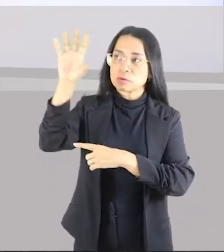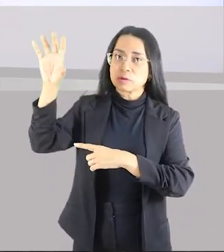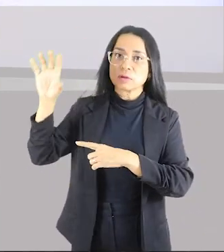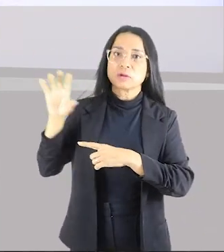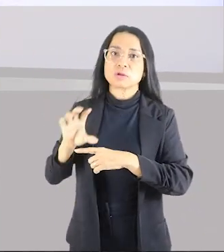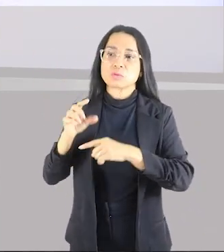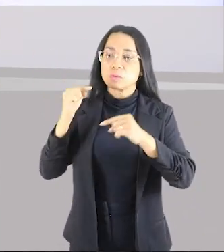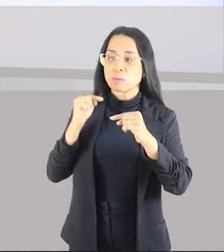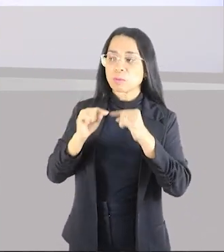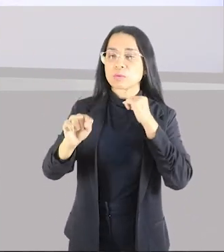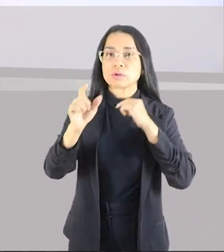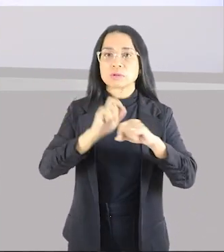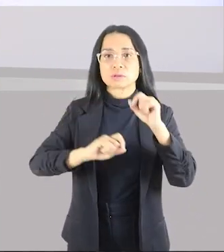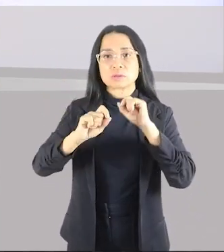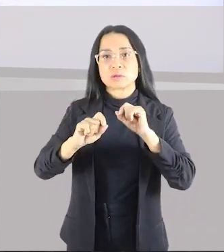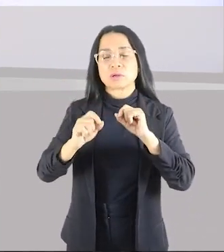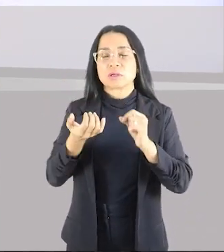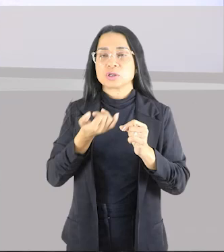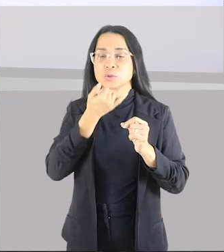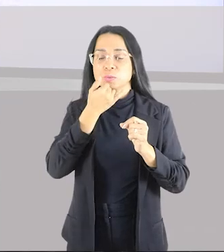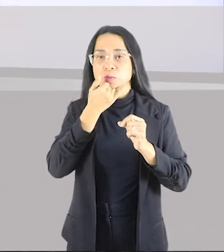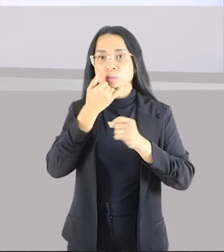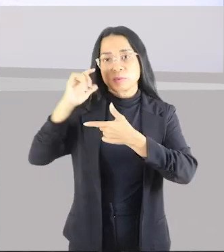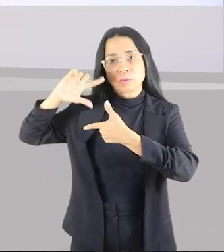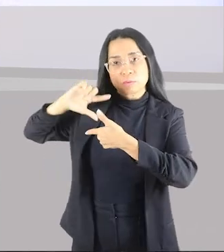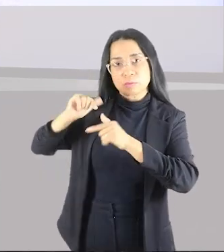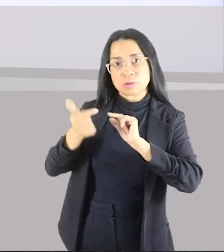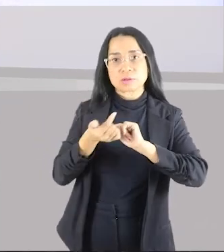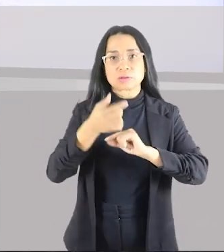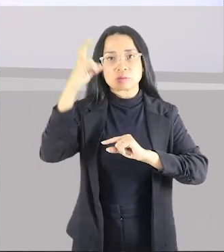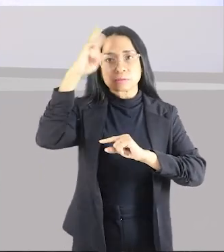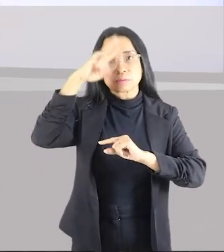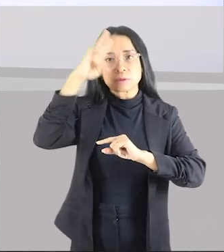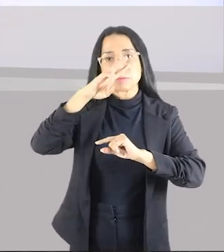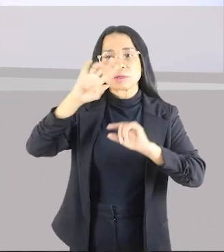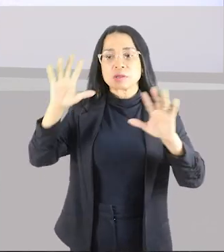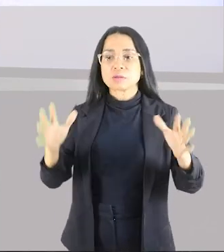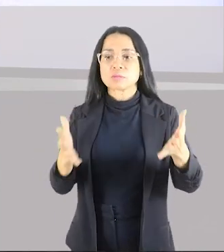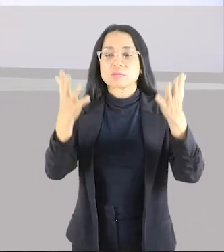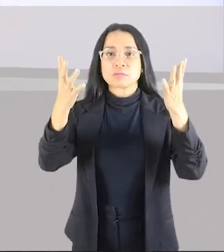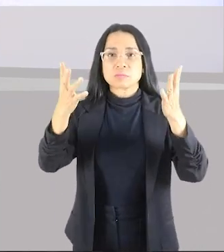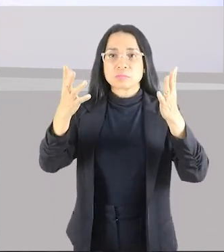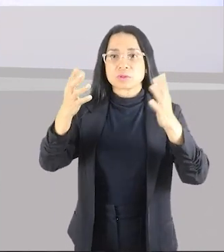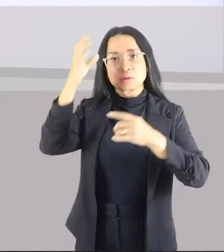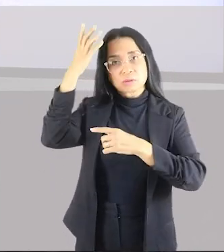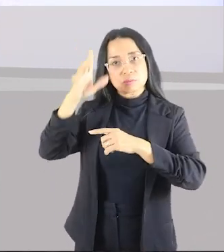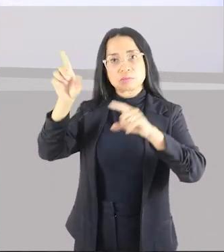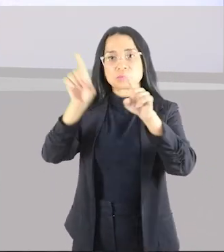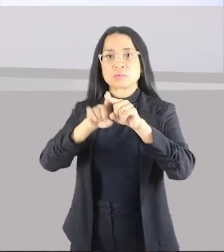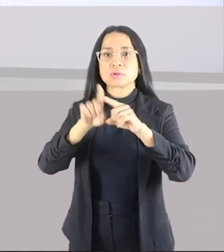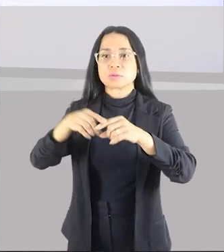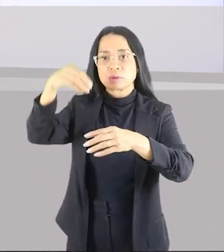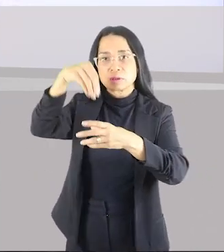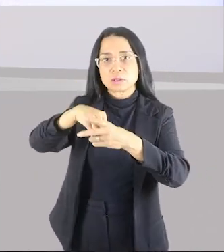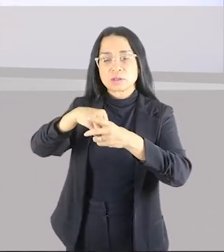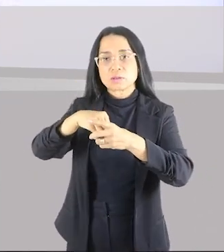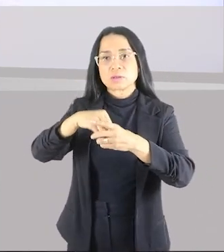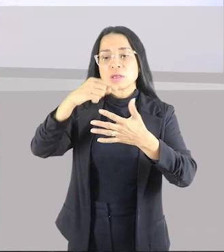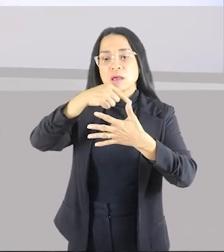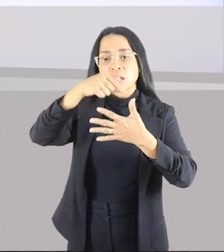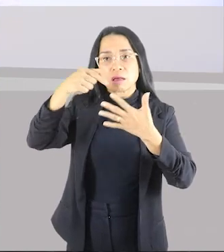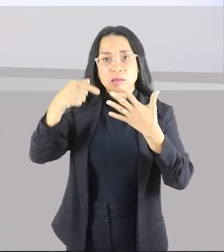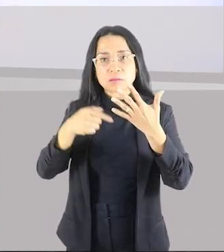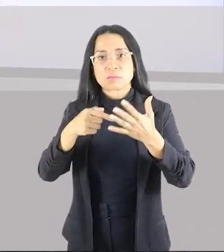com tradições, com memórias, com festividades, e a cultura faz parte também de aspectos relacionados à